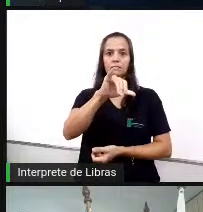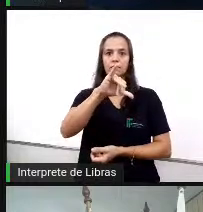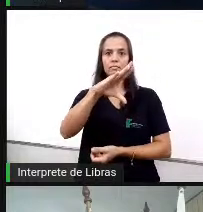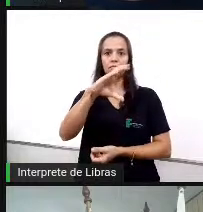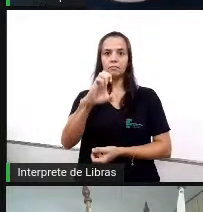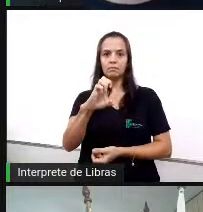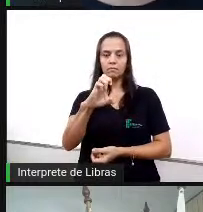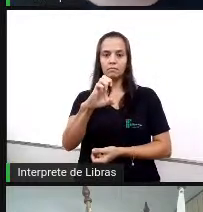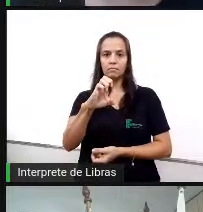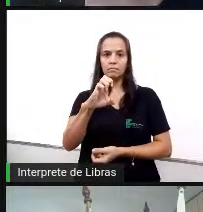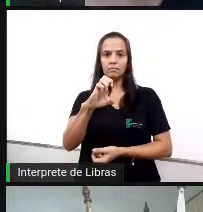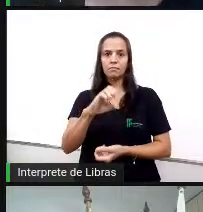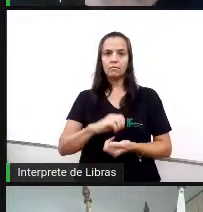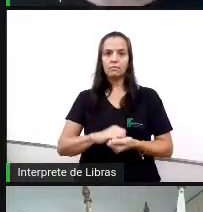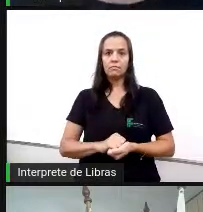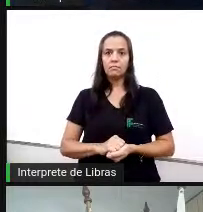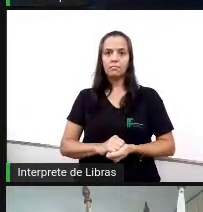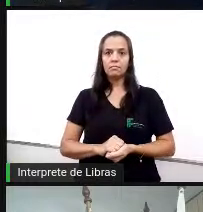Alice Zoya.